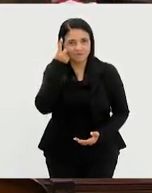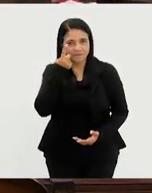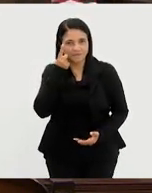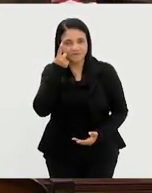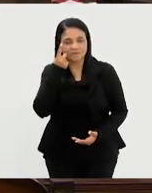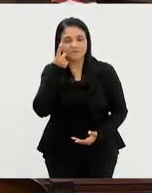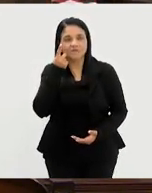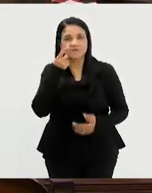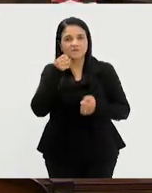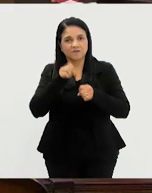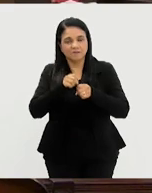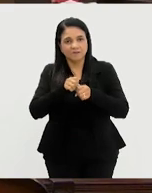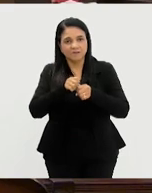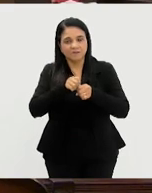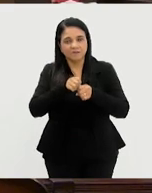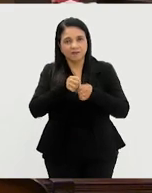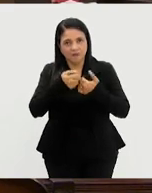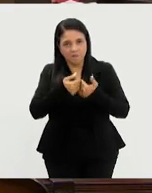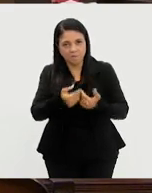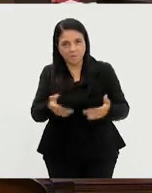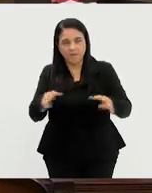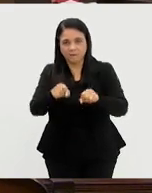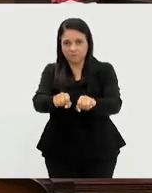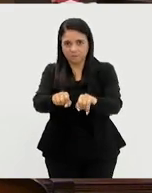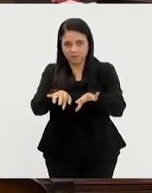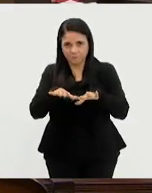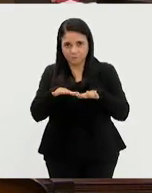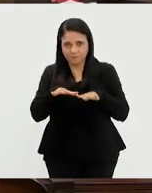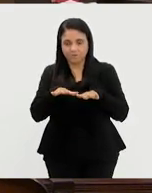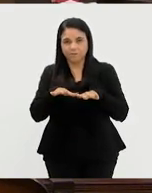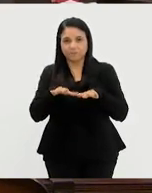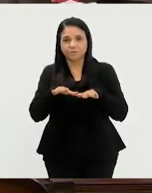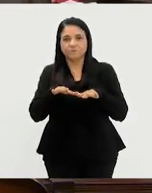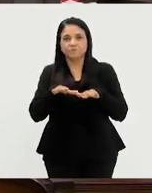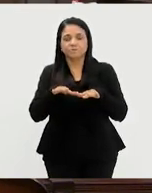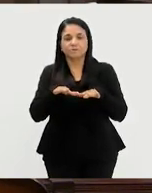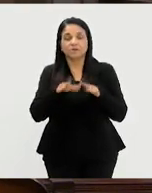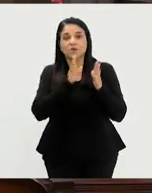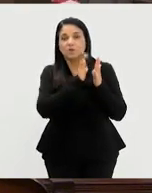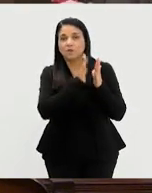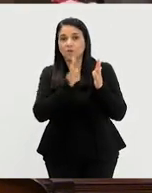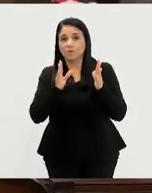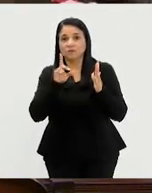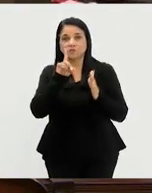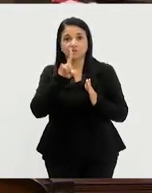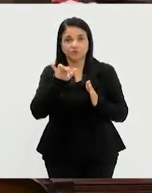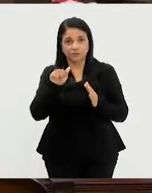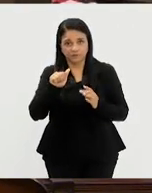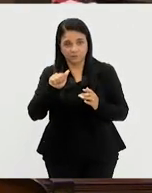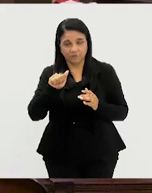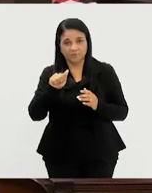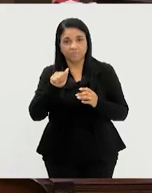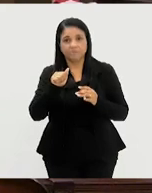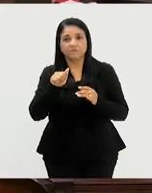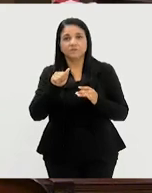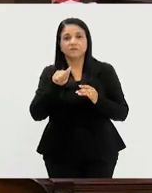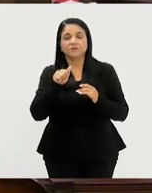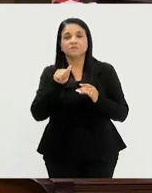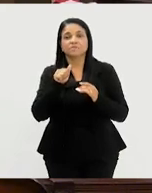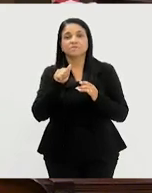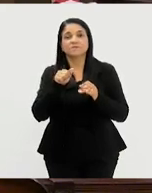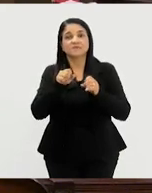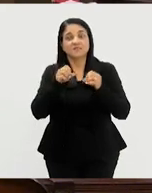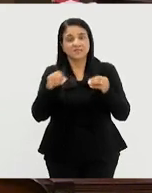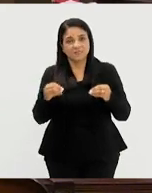está reaberta a sessão passa-se à ordem do dia sessão